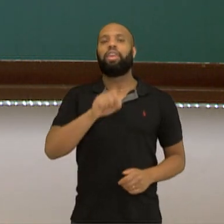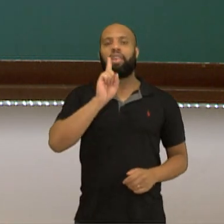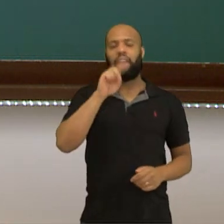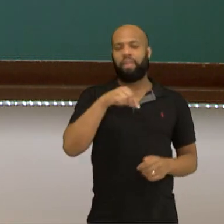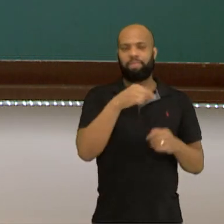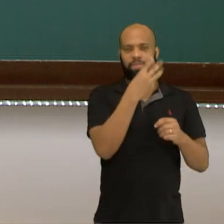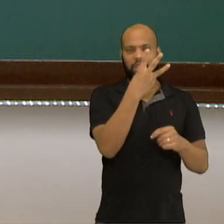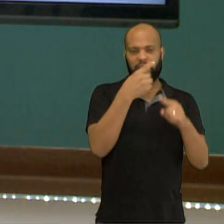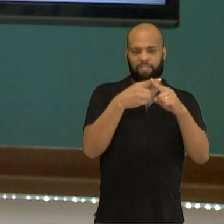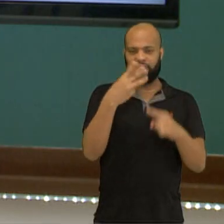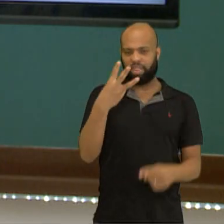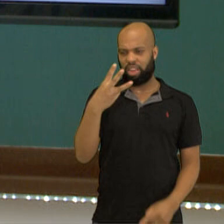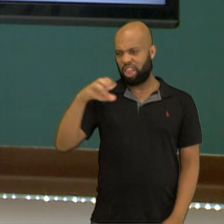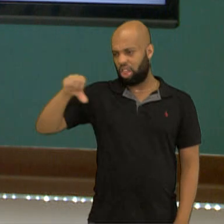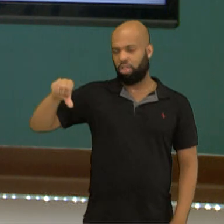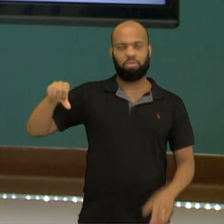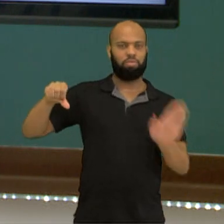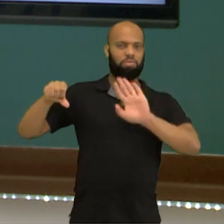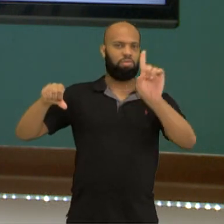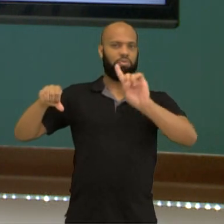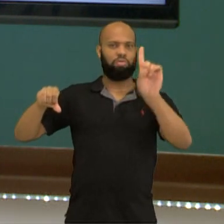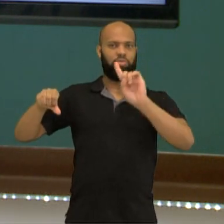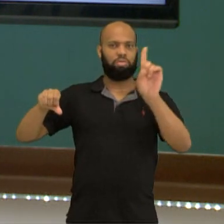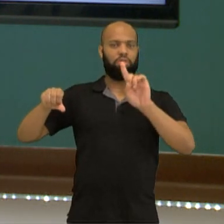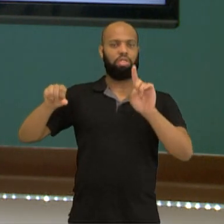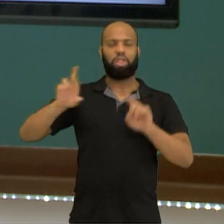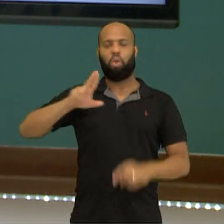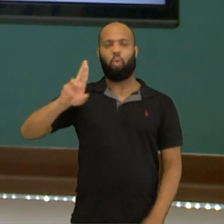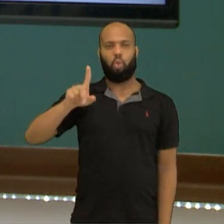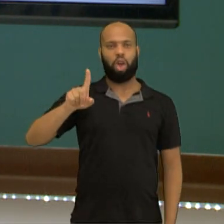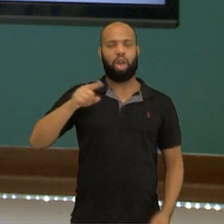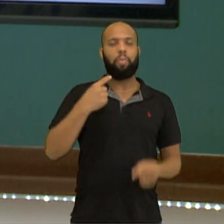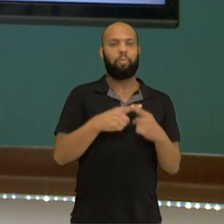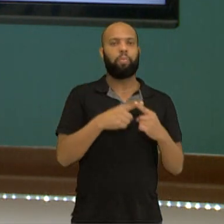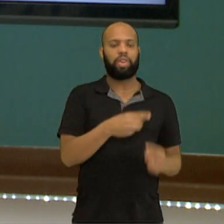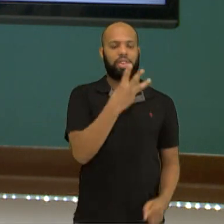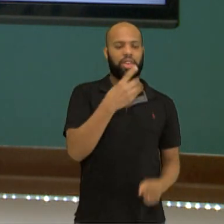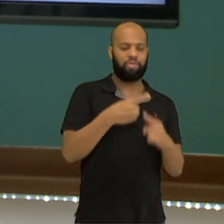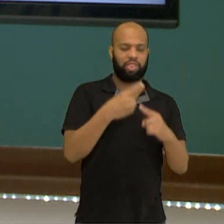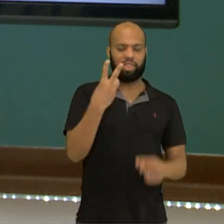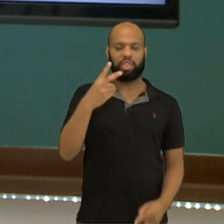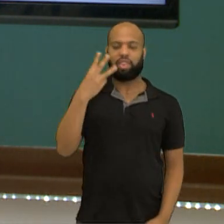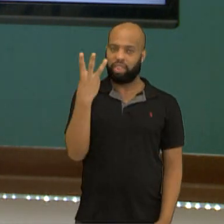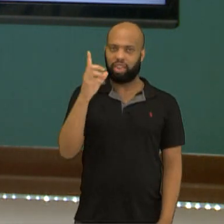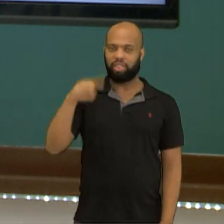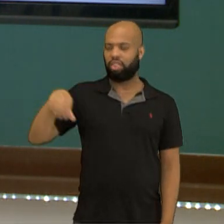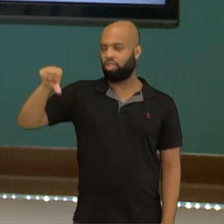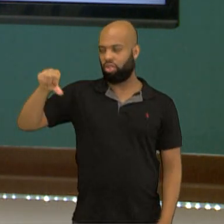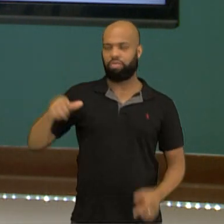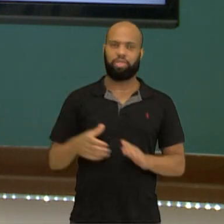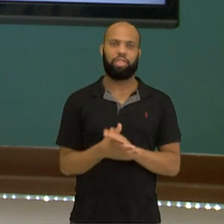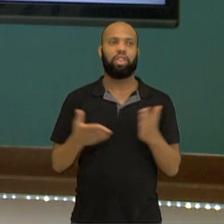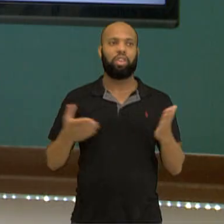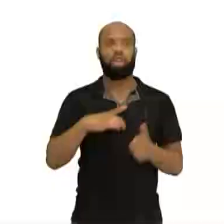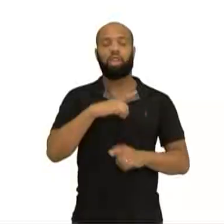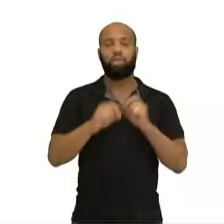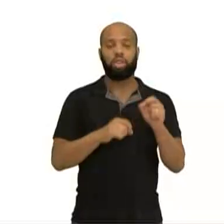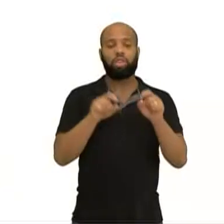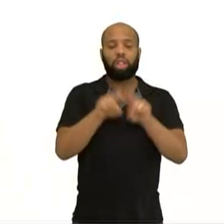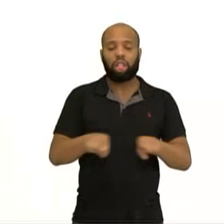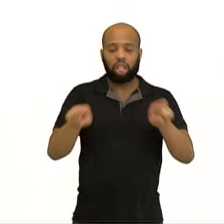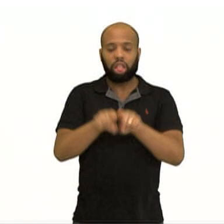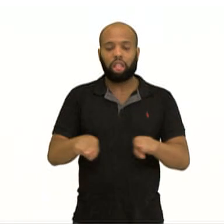3 vezes 3. Porque 3 vezes 3 dá 9. E aqui está dizendo o quê? Que o fator que vai se repetir é o 3.